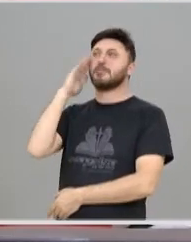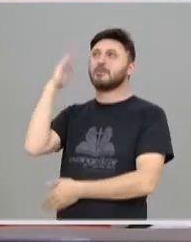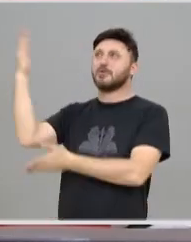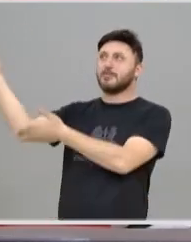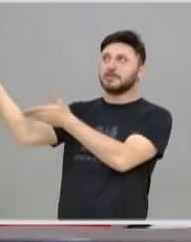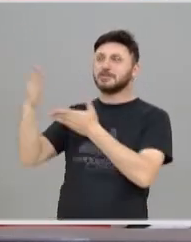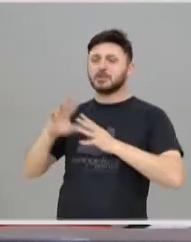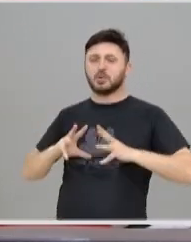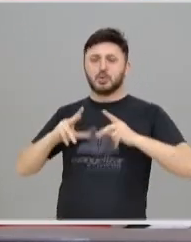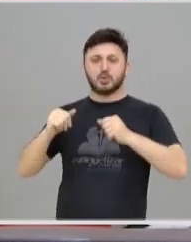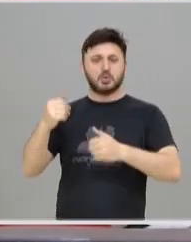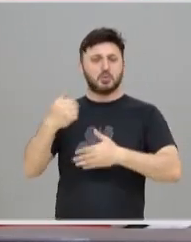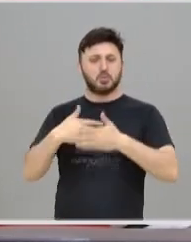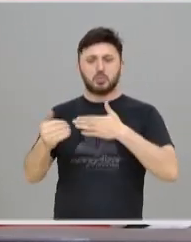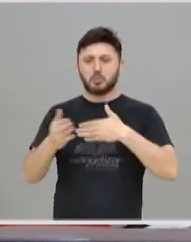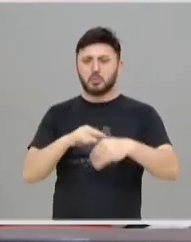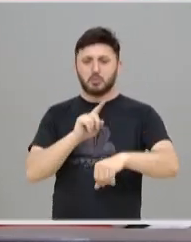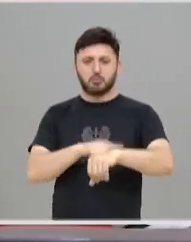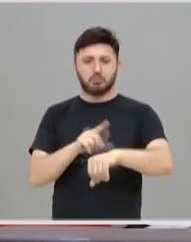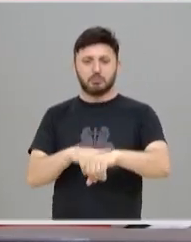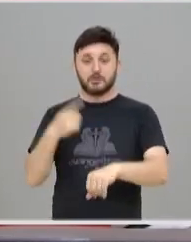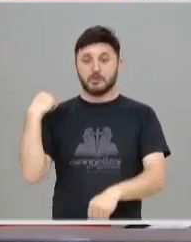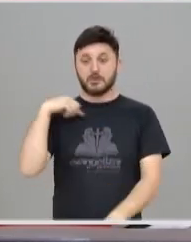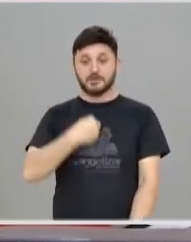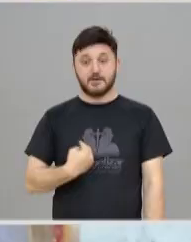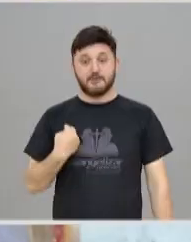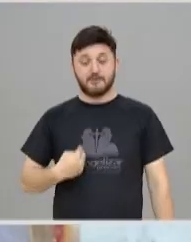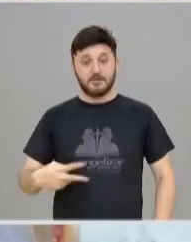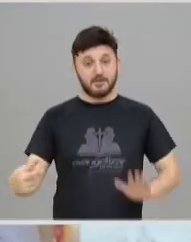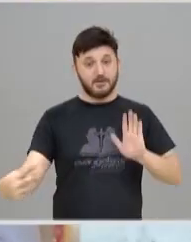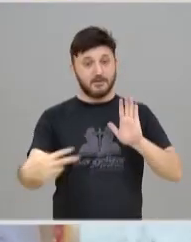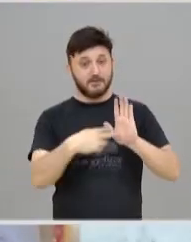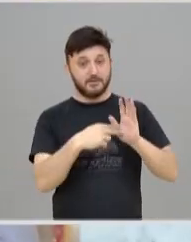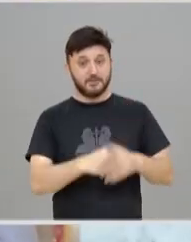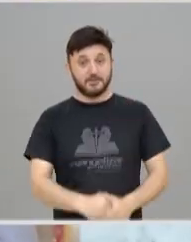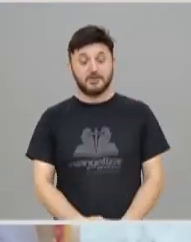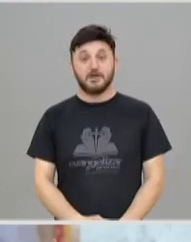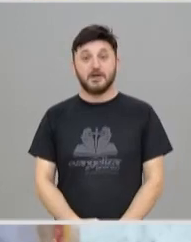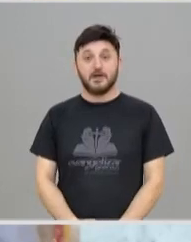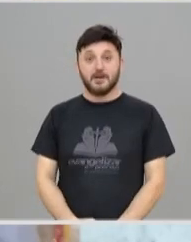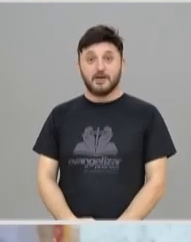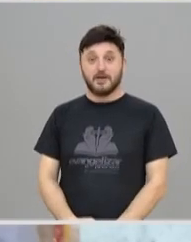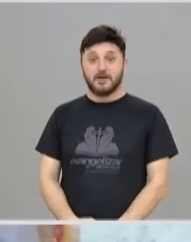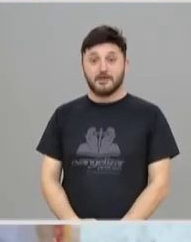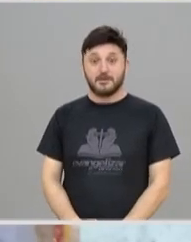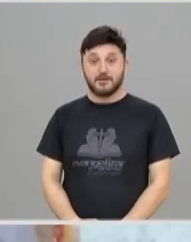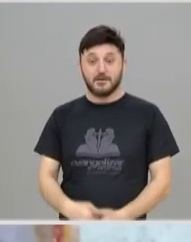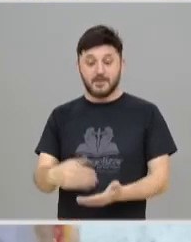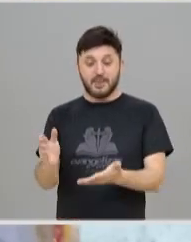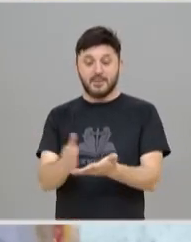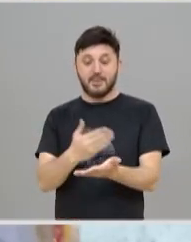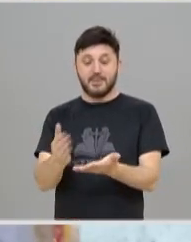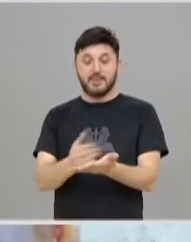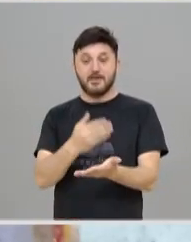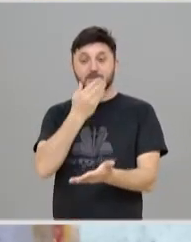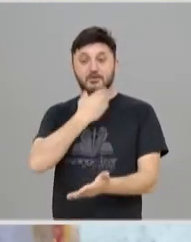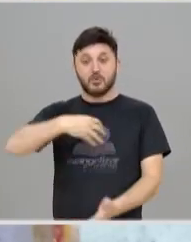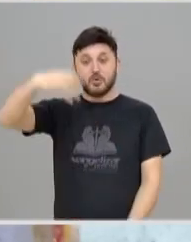em todas as circunstâncias da vida. Ouçamos. Leitura do primeiro livro dos